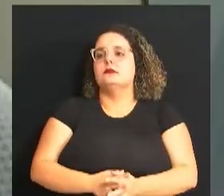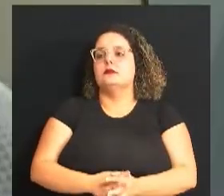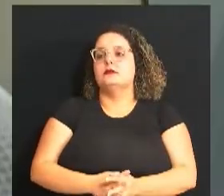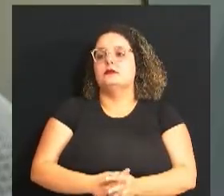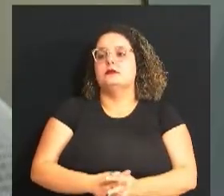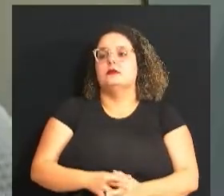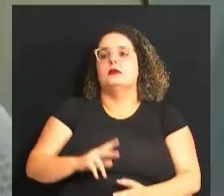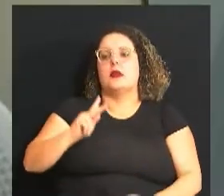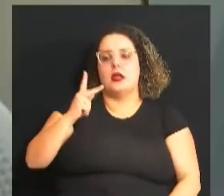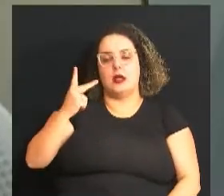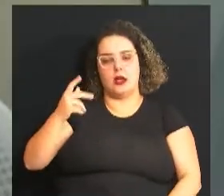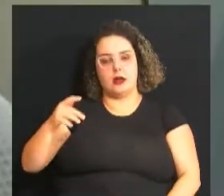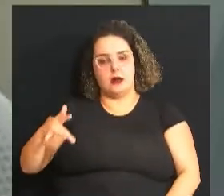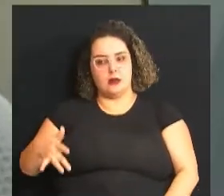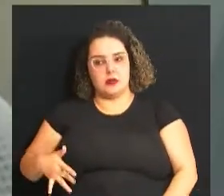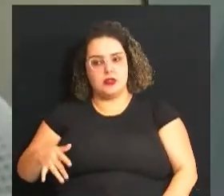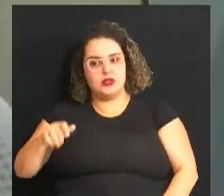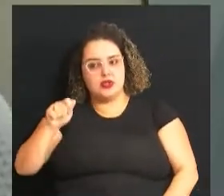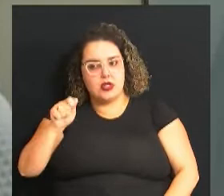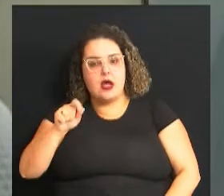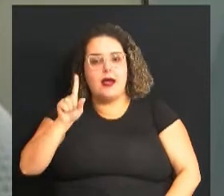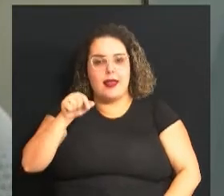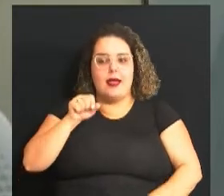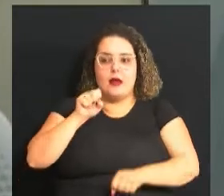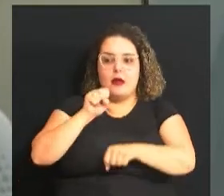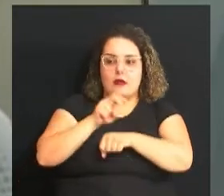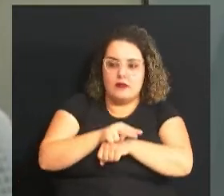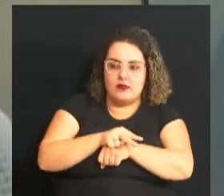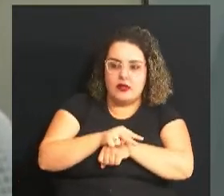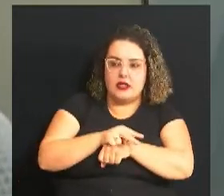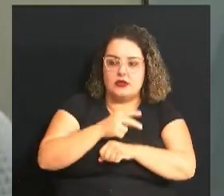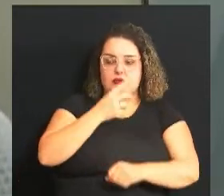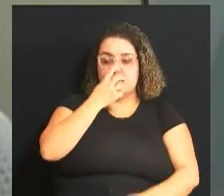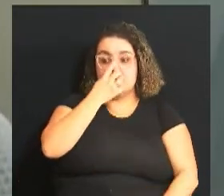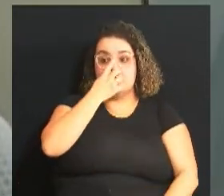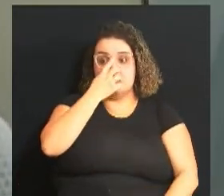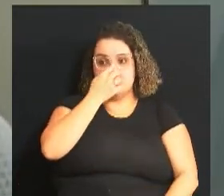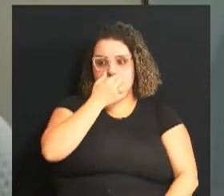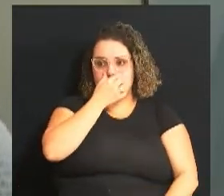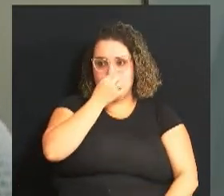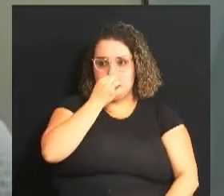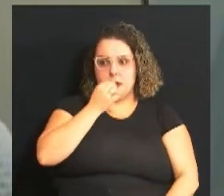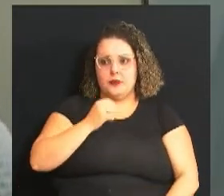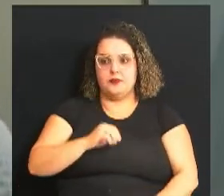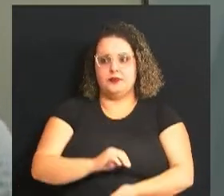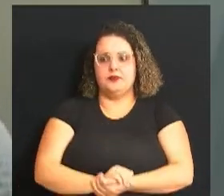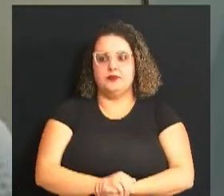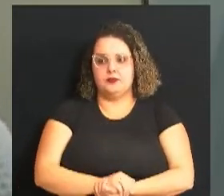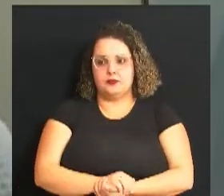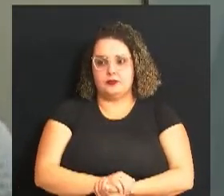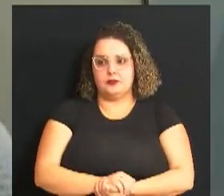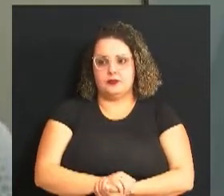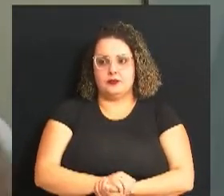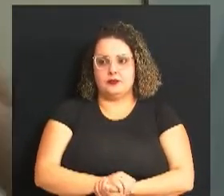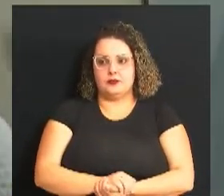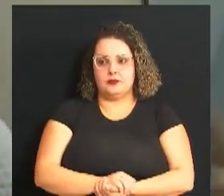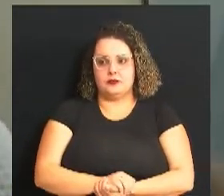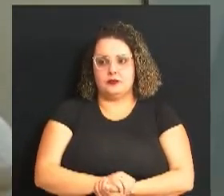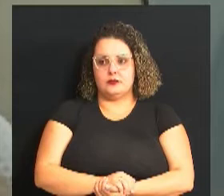Hepatite é um vírus, né? É um vírus que você se contamina é uma